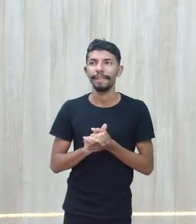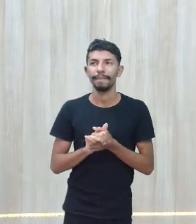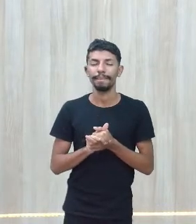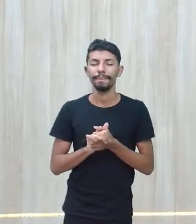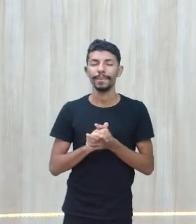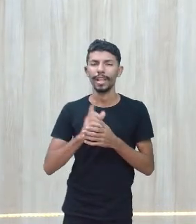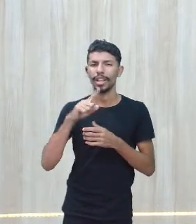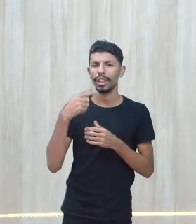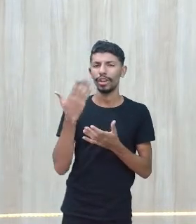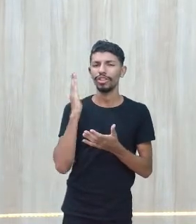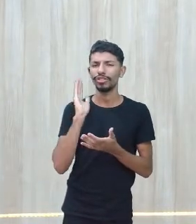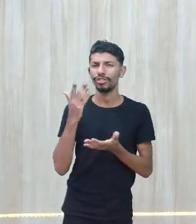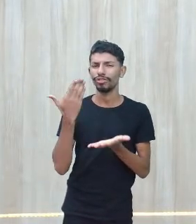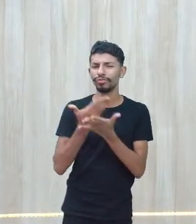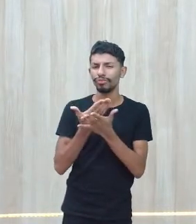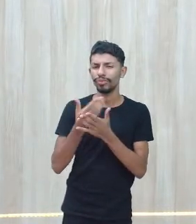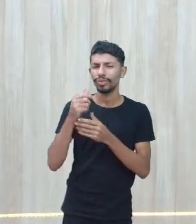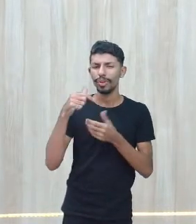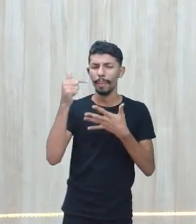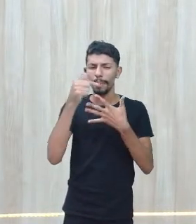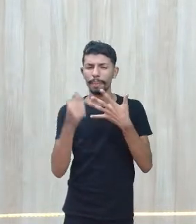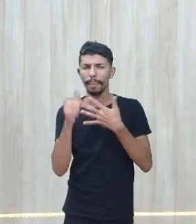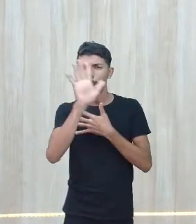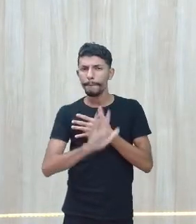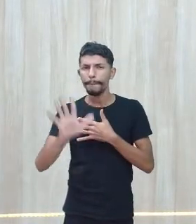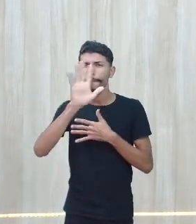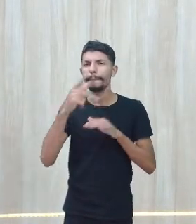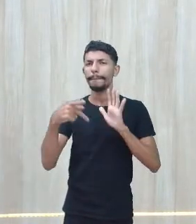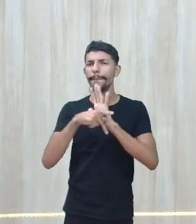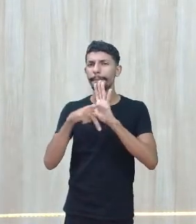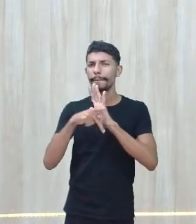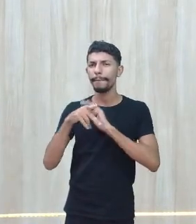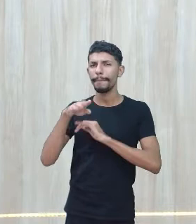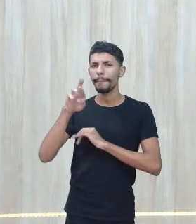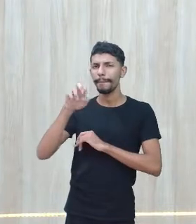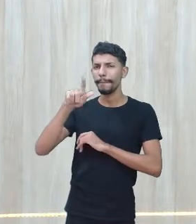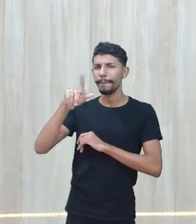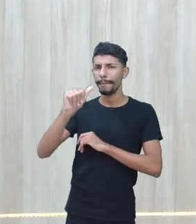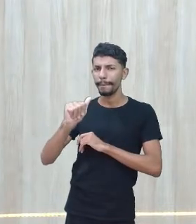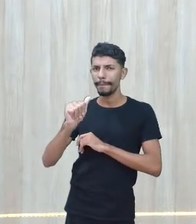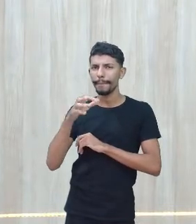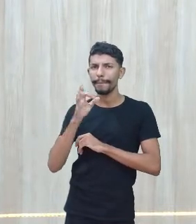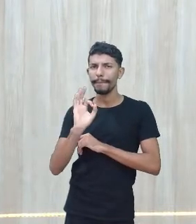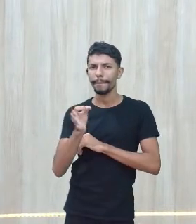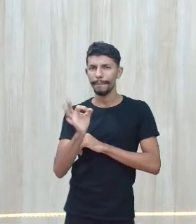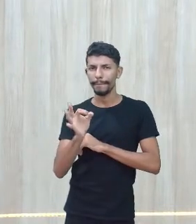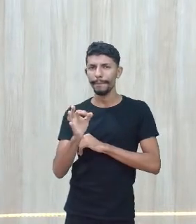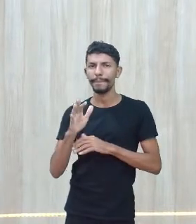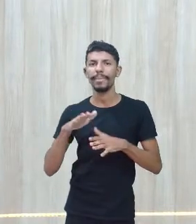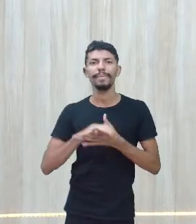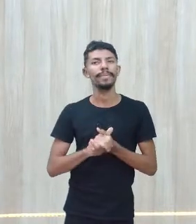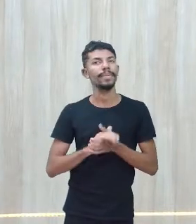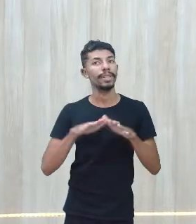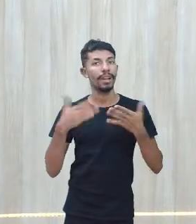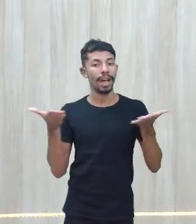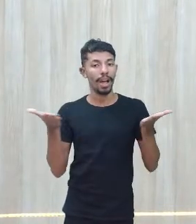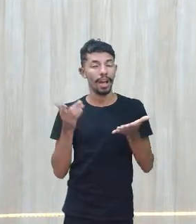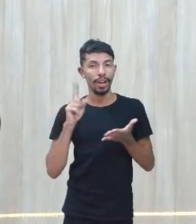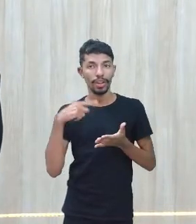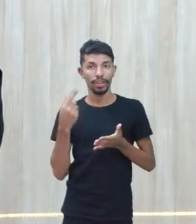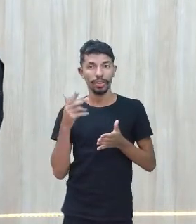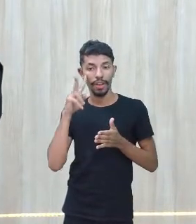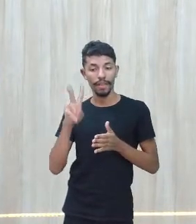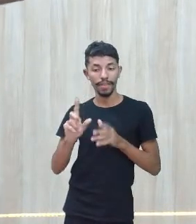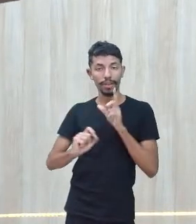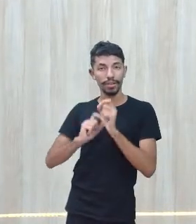gerais as questões gerais do brega, né? Agora a gente vai ver as questões